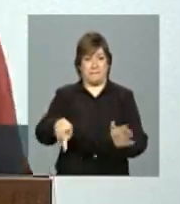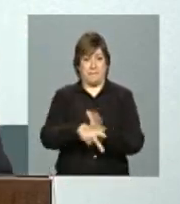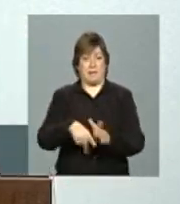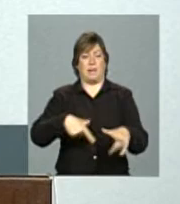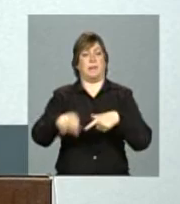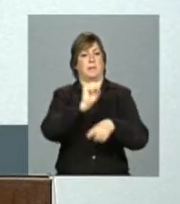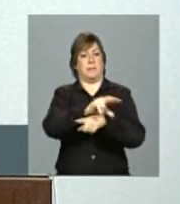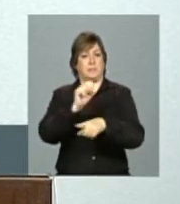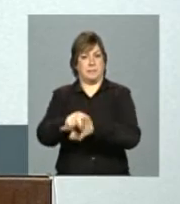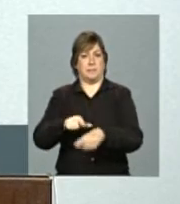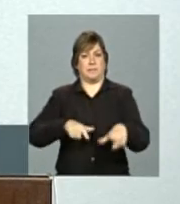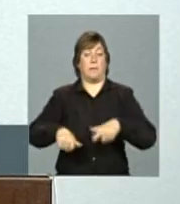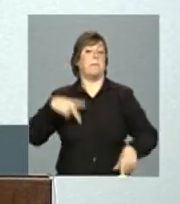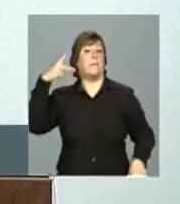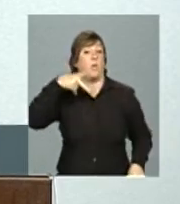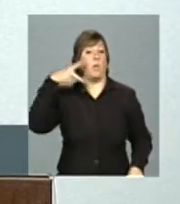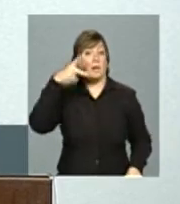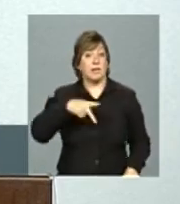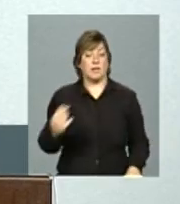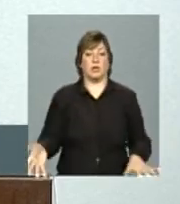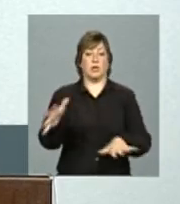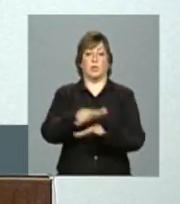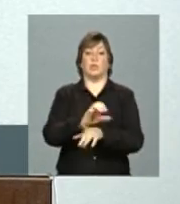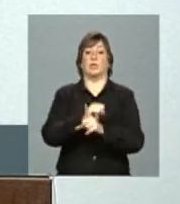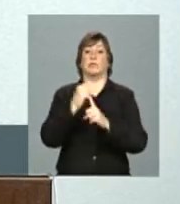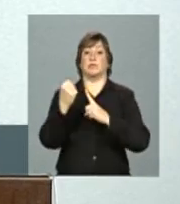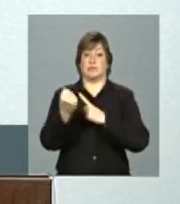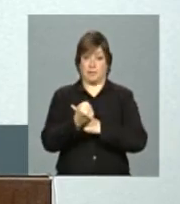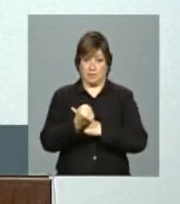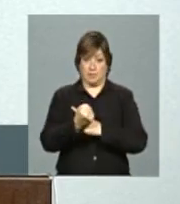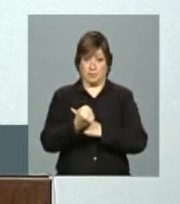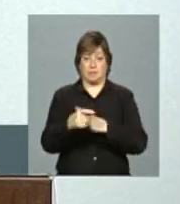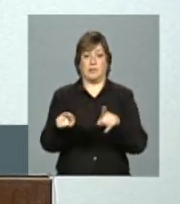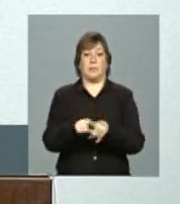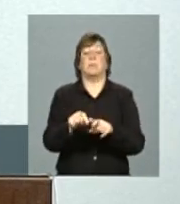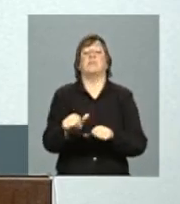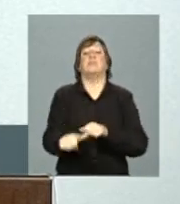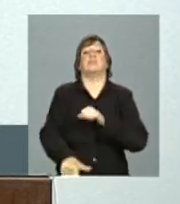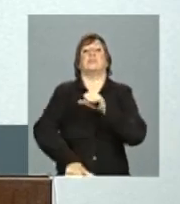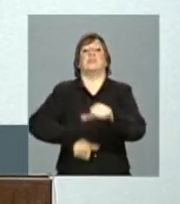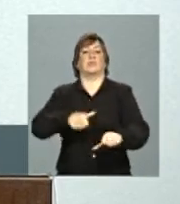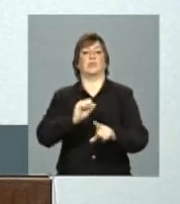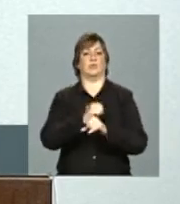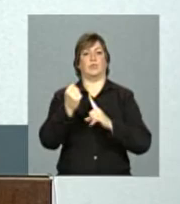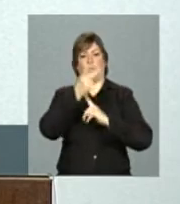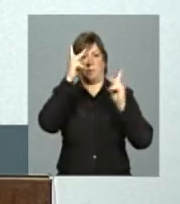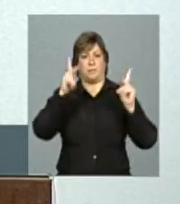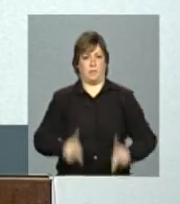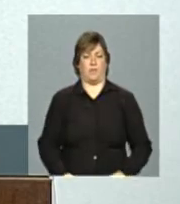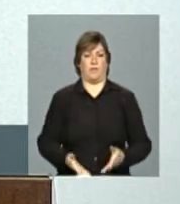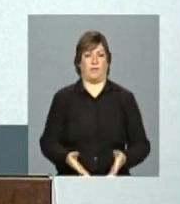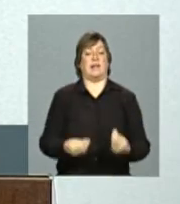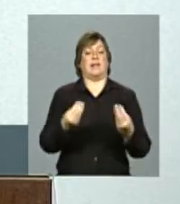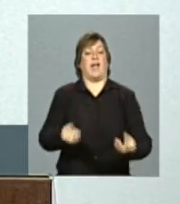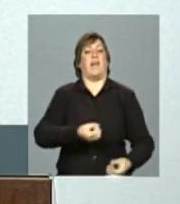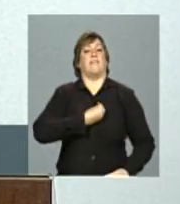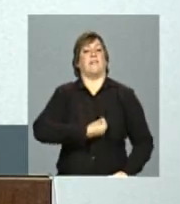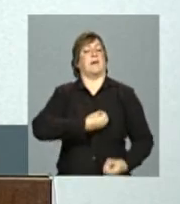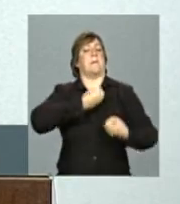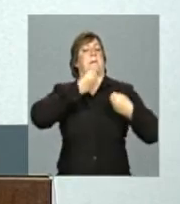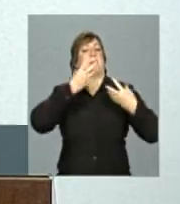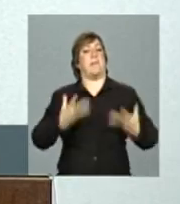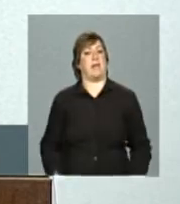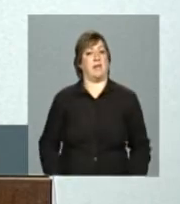emprego políticas de inclusão social transforma uma sociedade então a ela dignidade